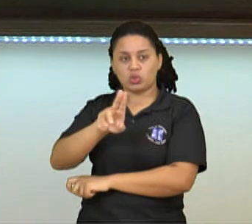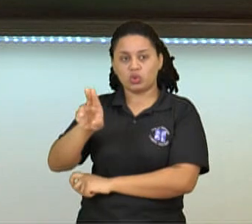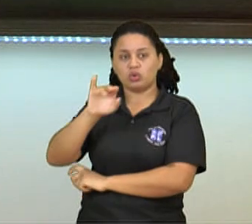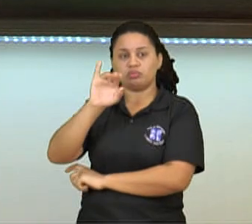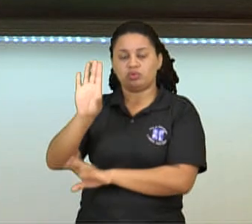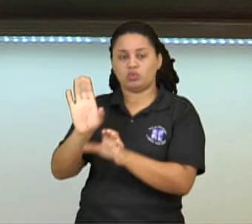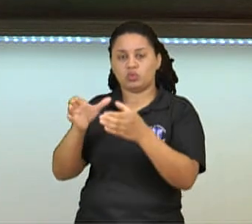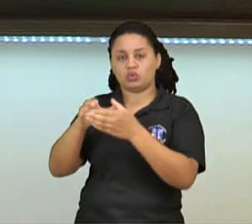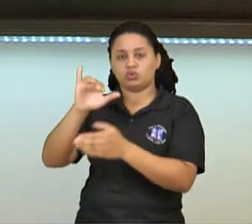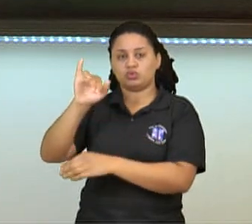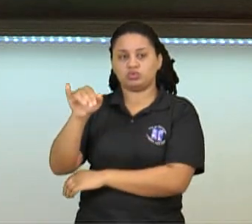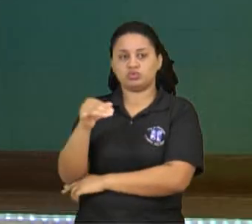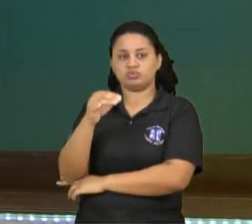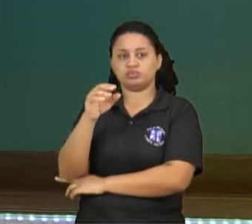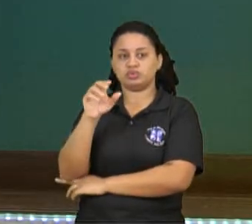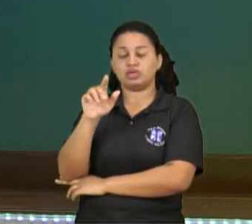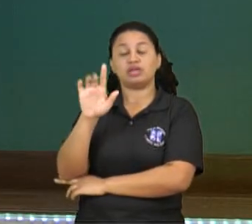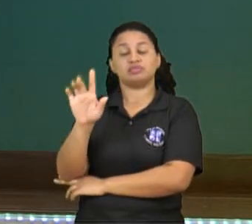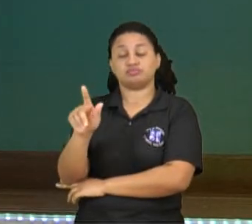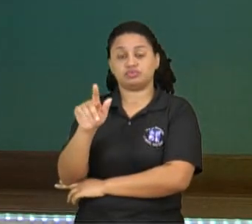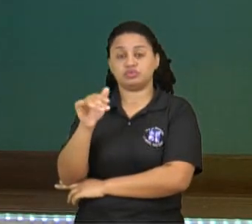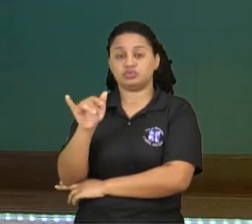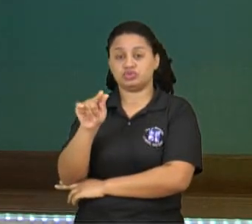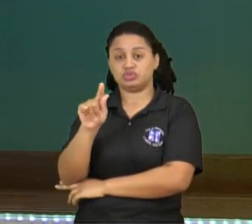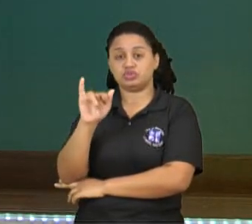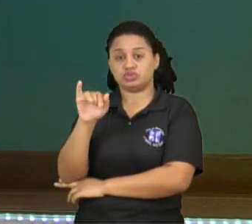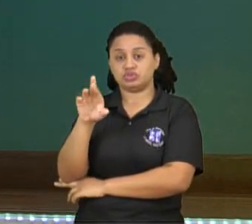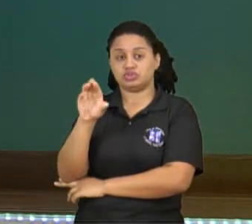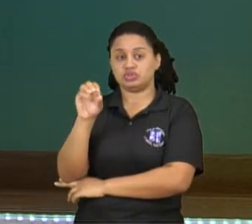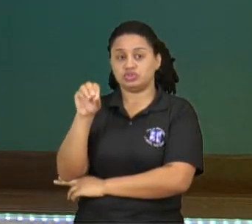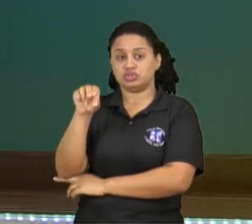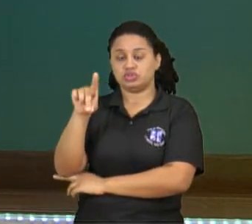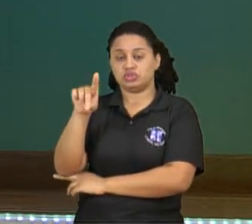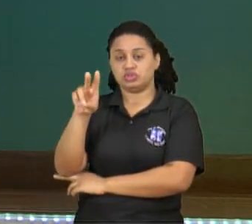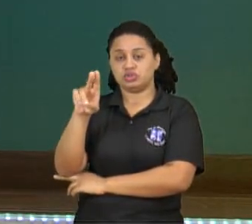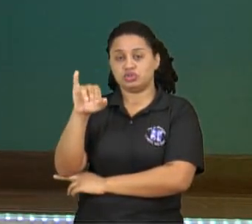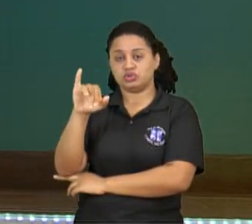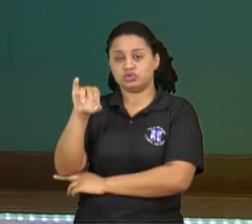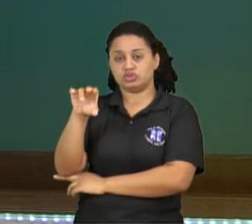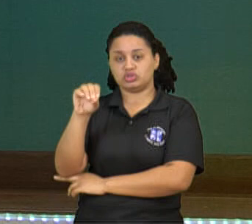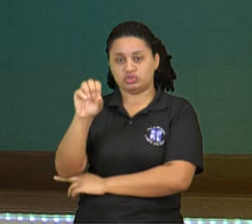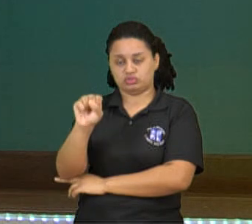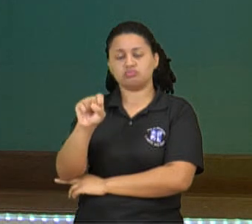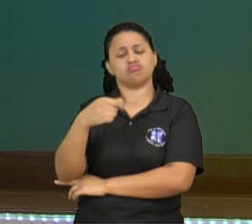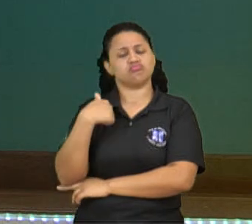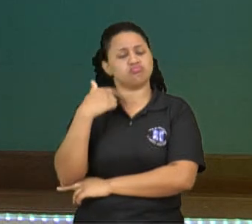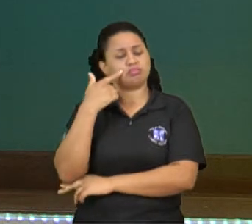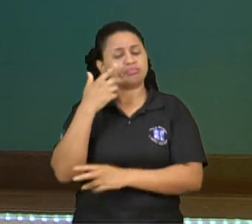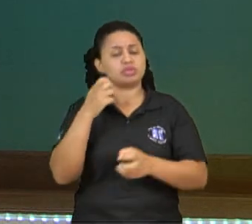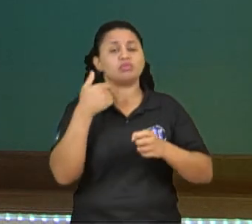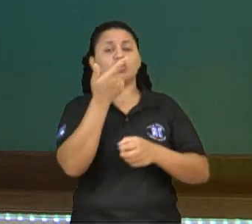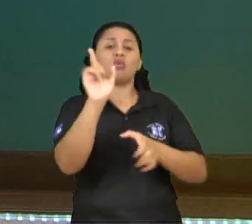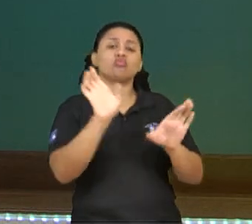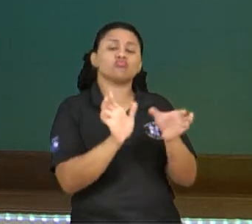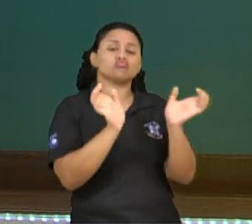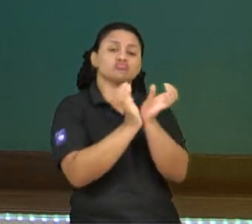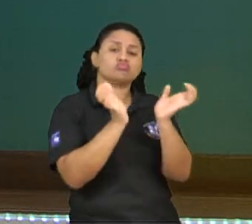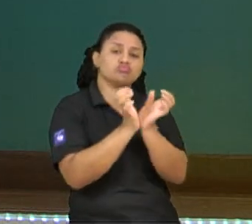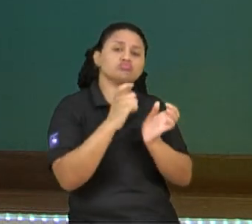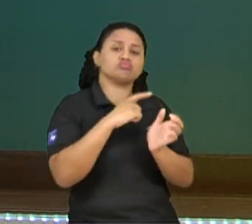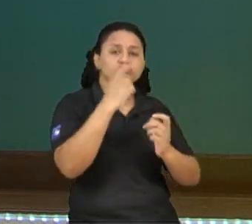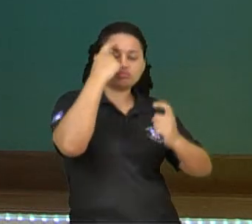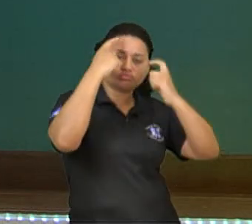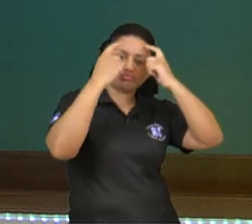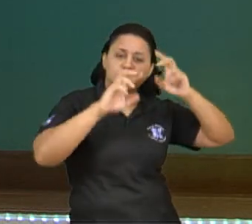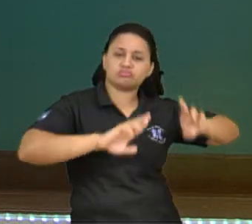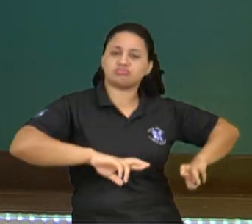E nós vamos ver que o outro grupo que tinha ideias mais radicais e que eram contrárias àquelas